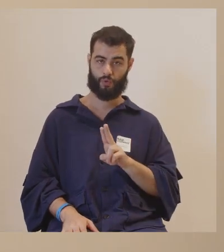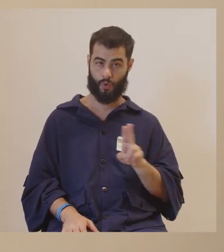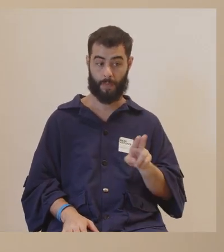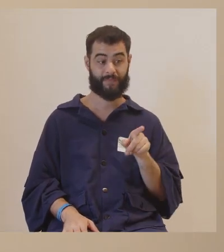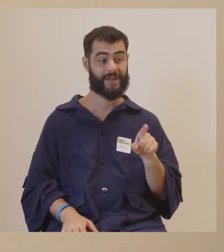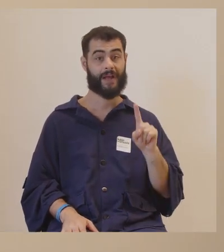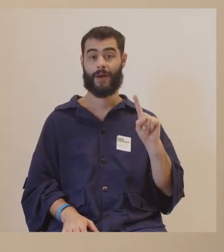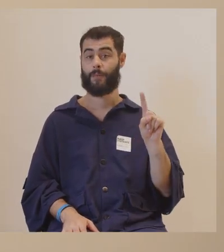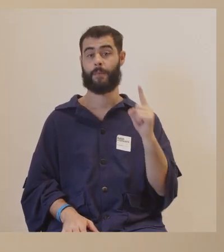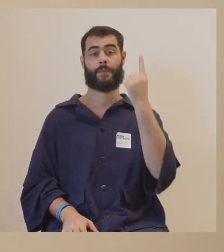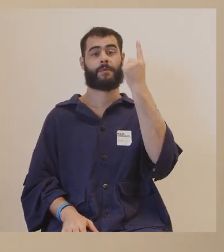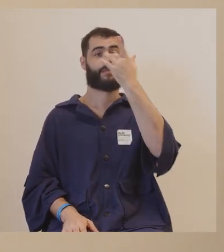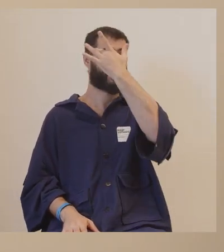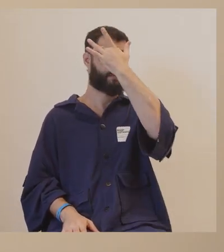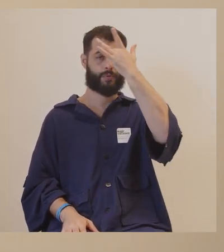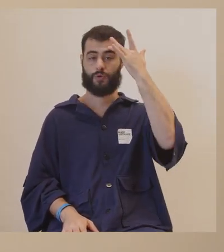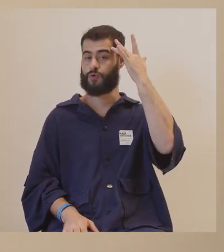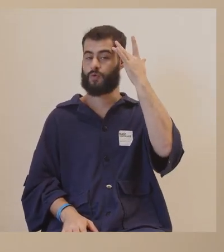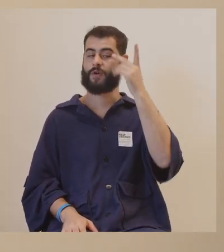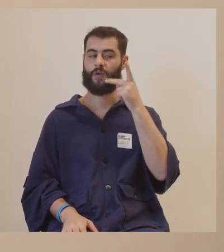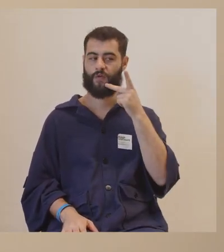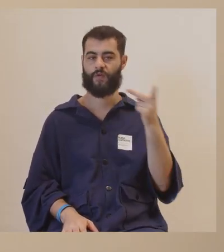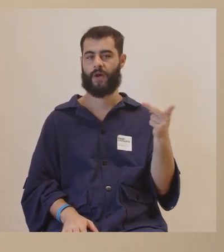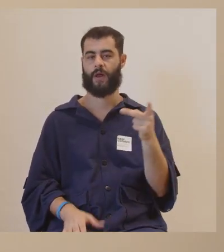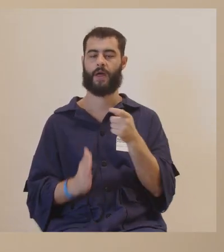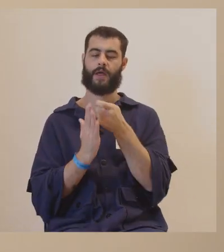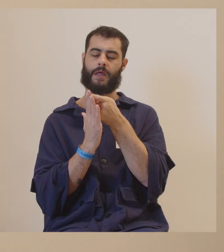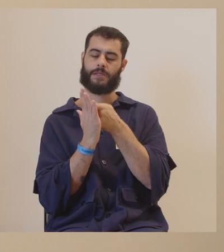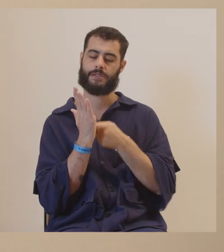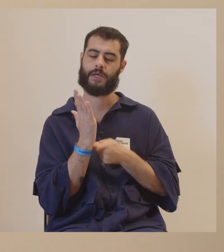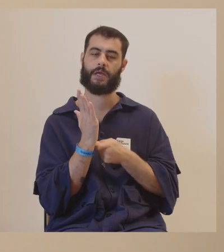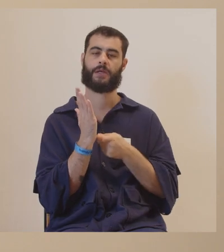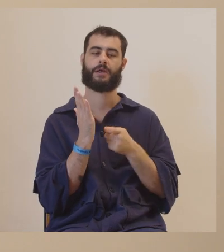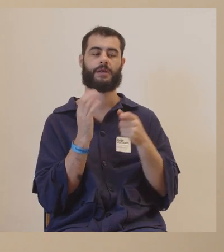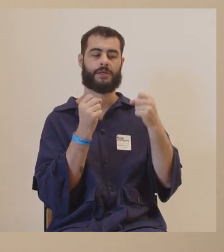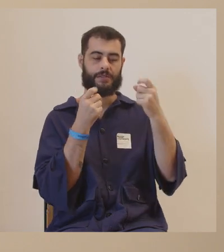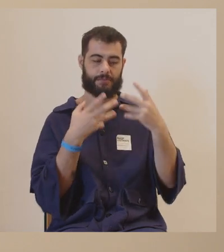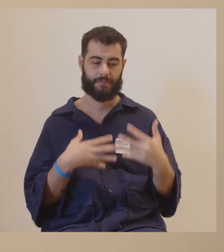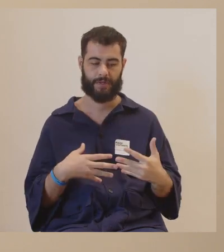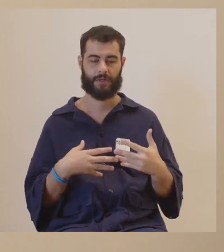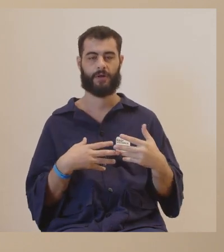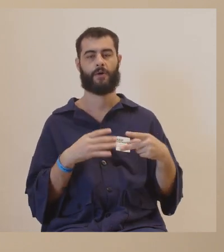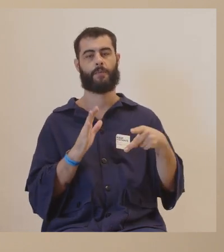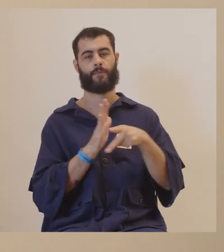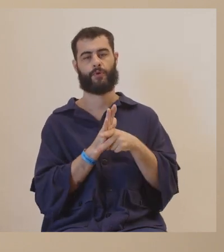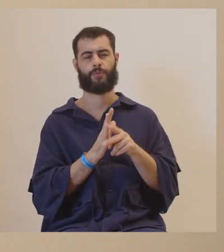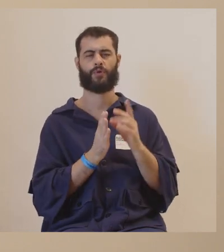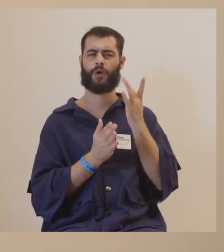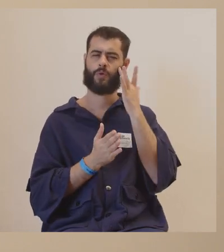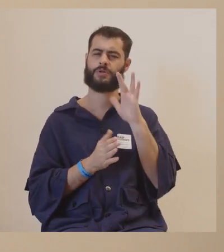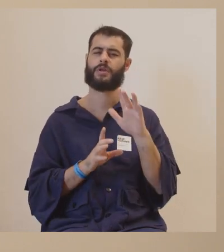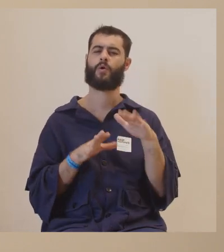resenha, né, dessas... A gente não sabe muito bem se era a Barca Rosa ou a Canoa sobre o Epte, porque não tá,